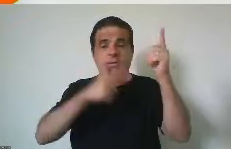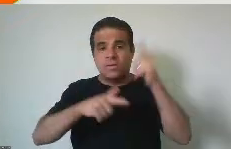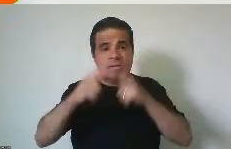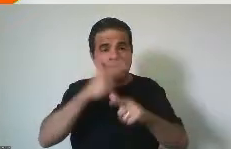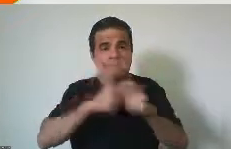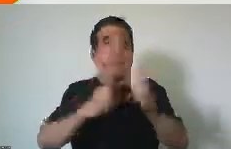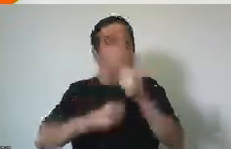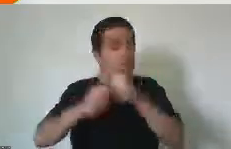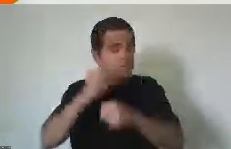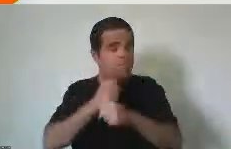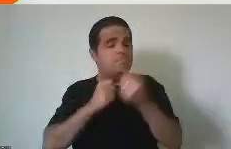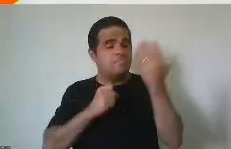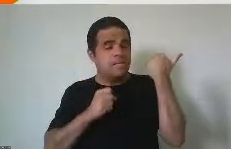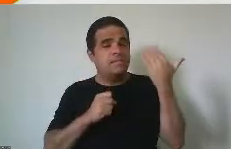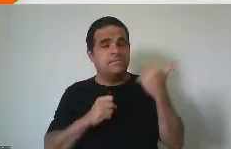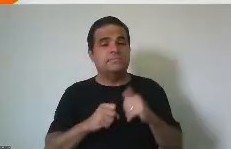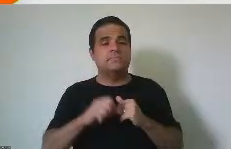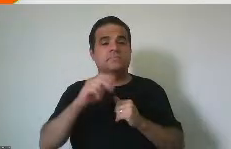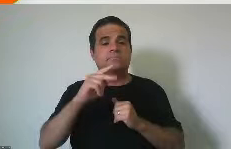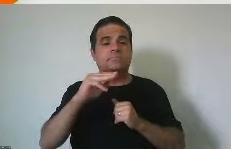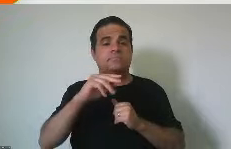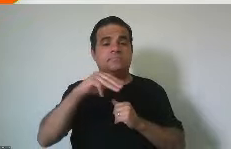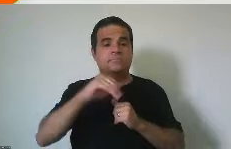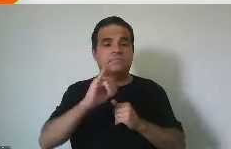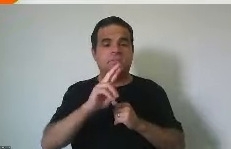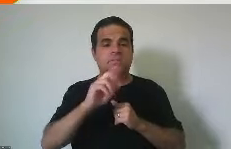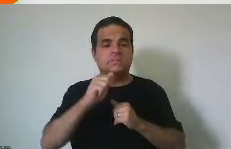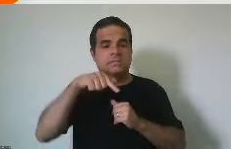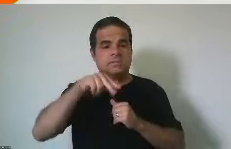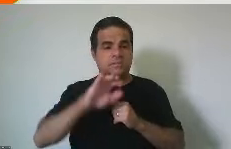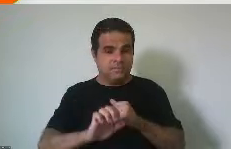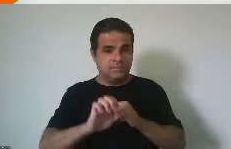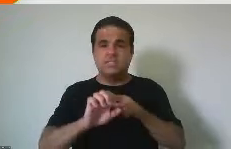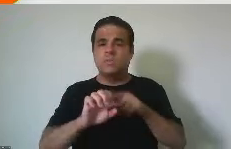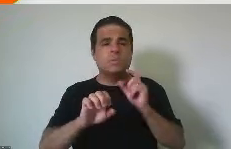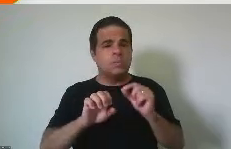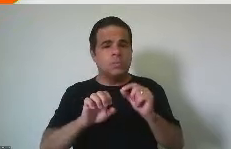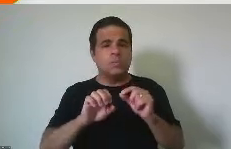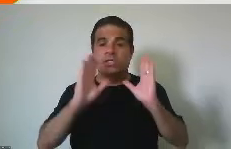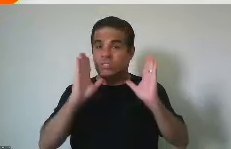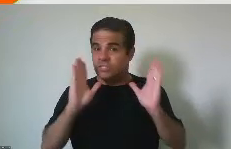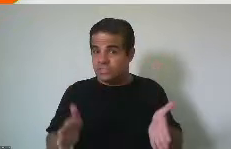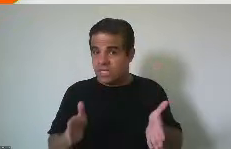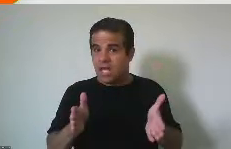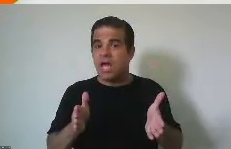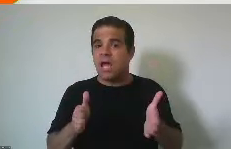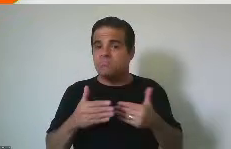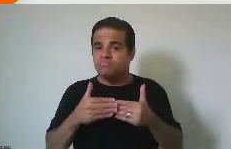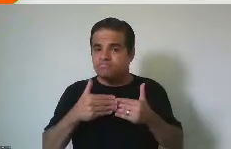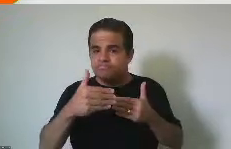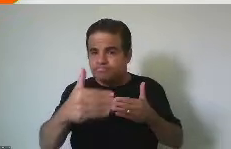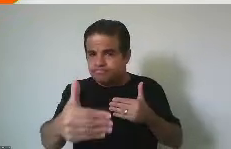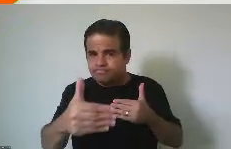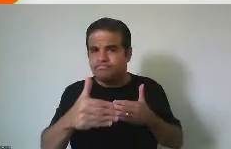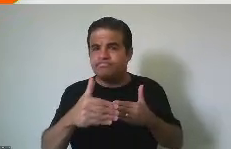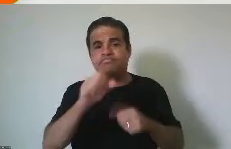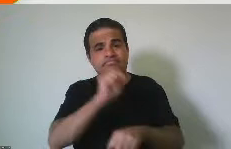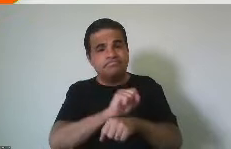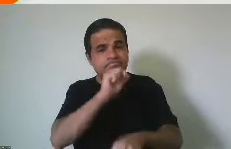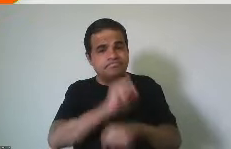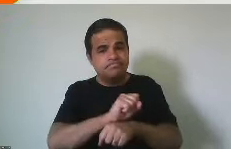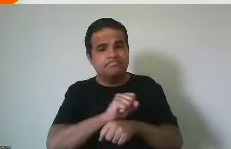que se chama Piraquê atualmente o empreendimento e esperarmos